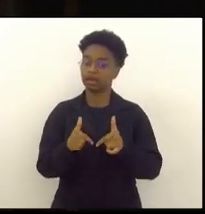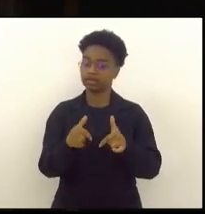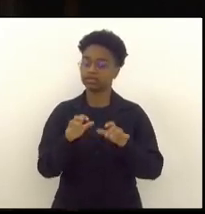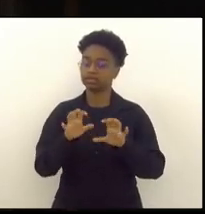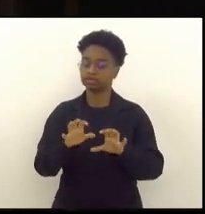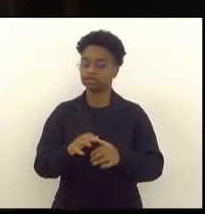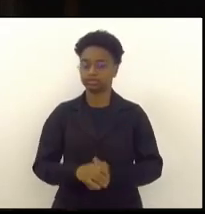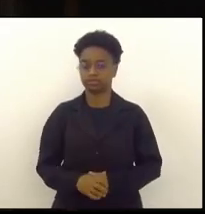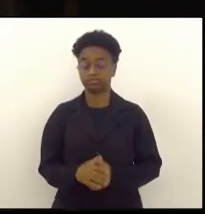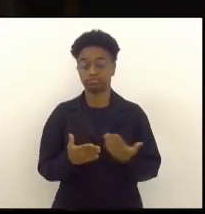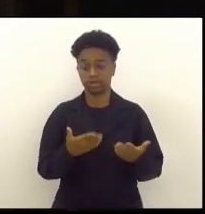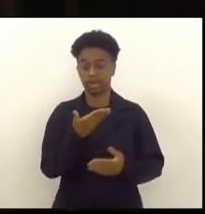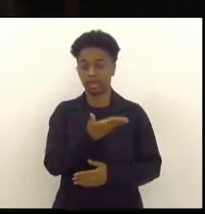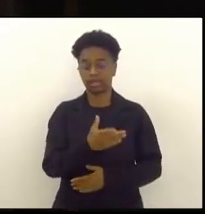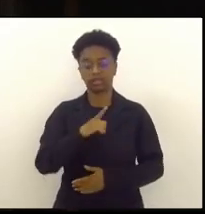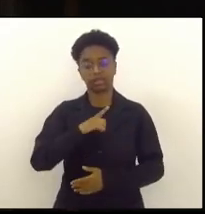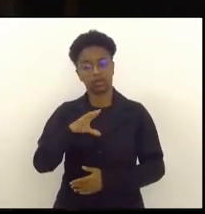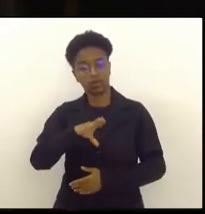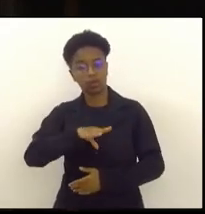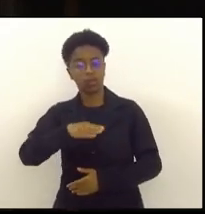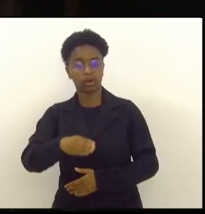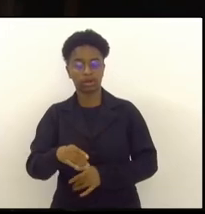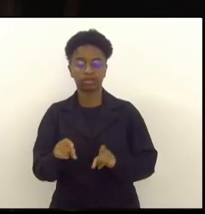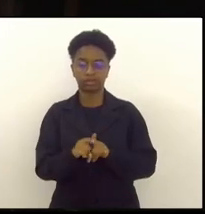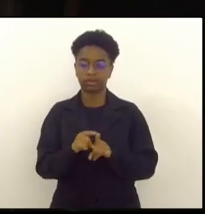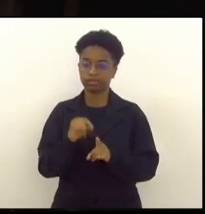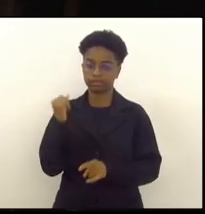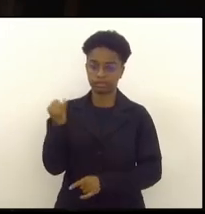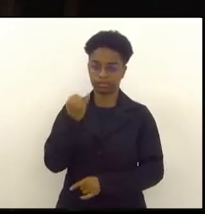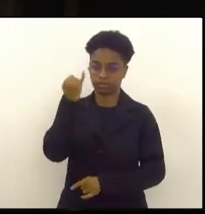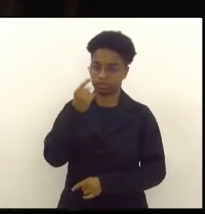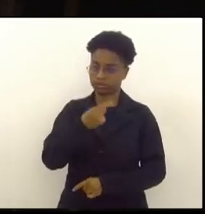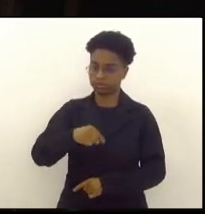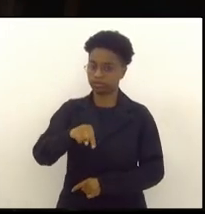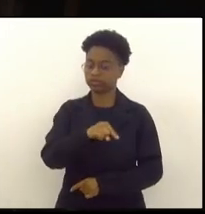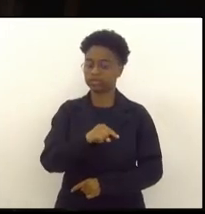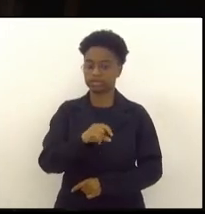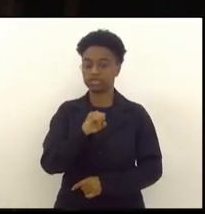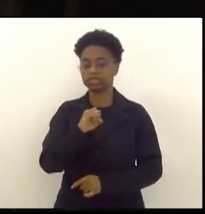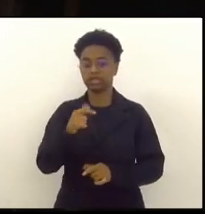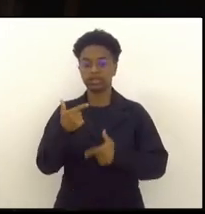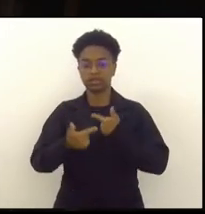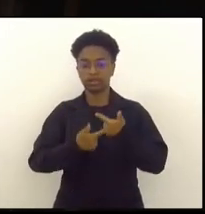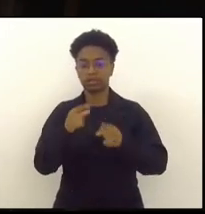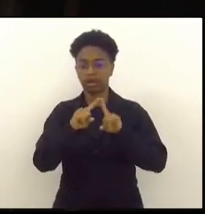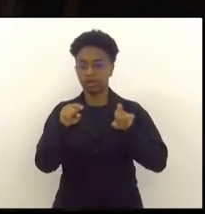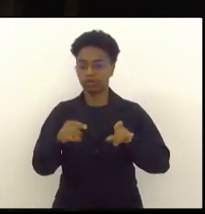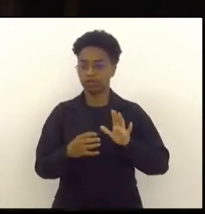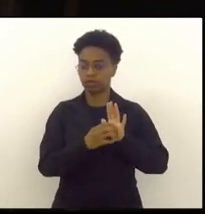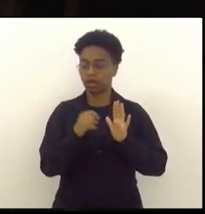muita coragem. E isso é muito importante para você ser servidor público no Brasil.